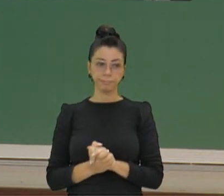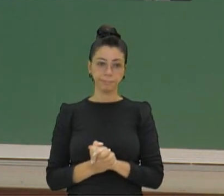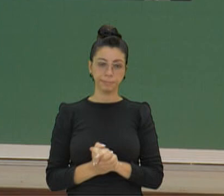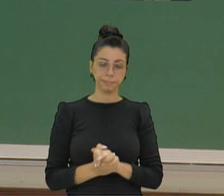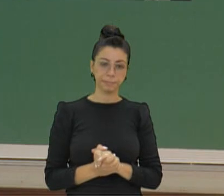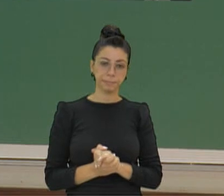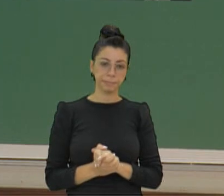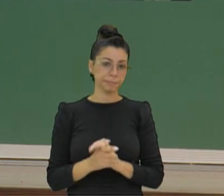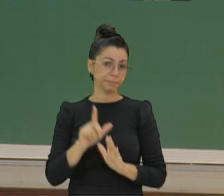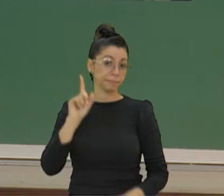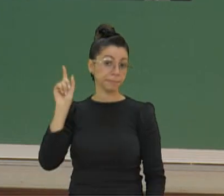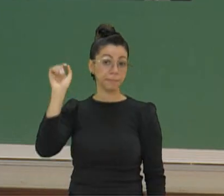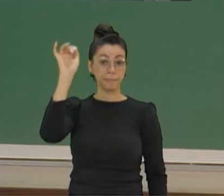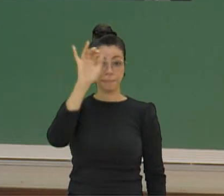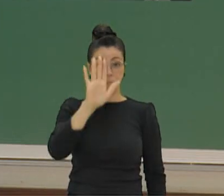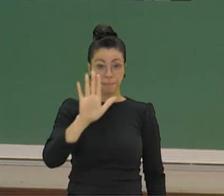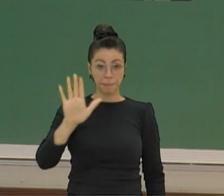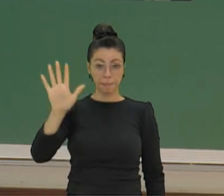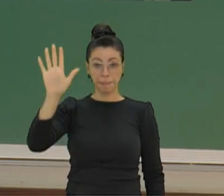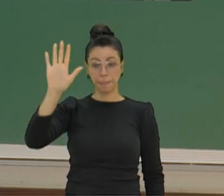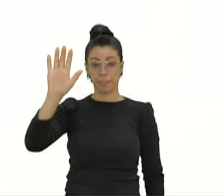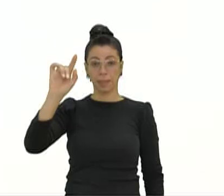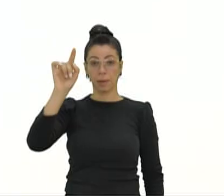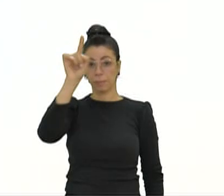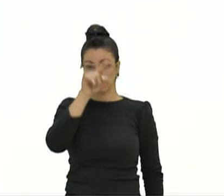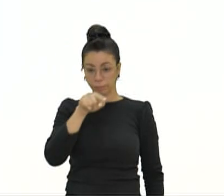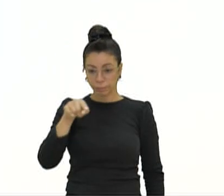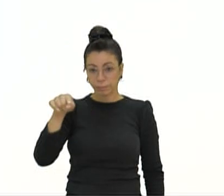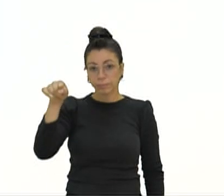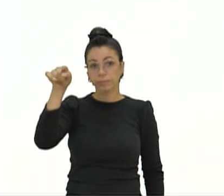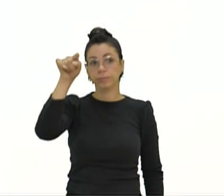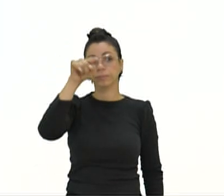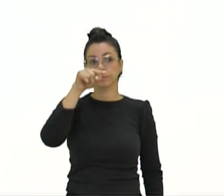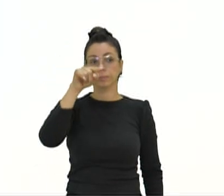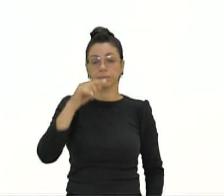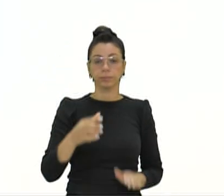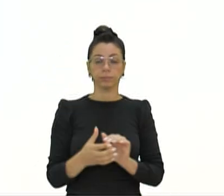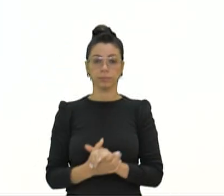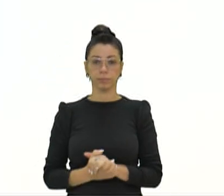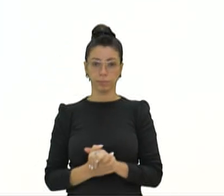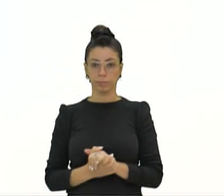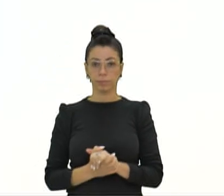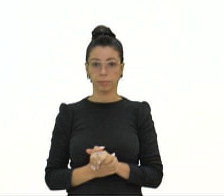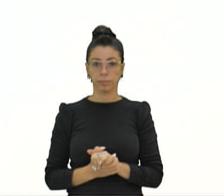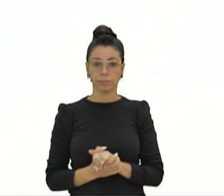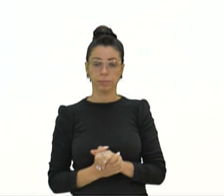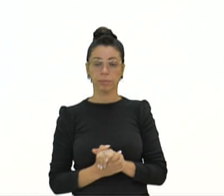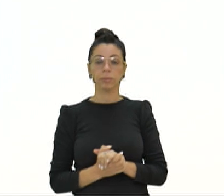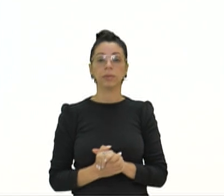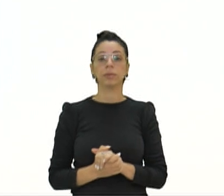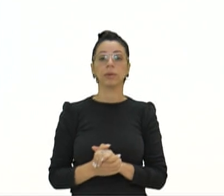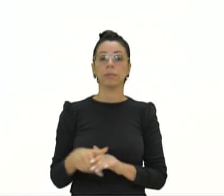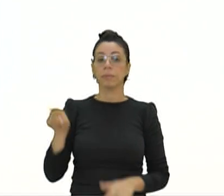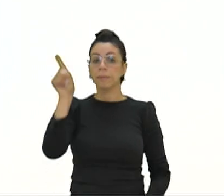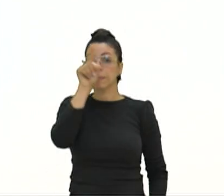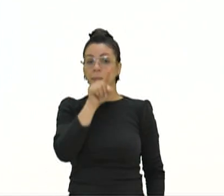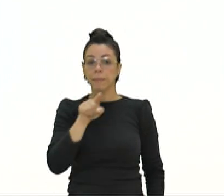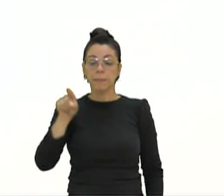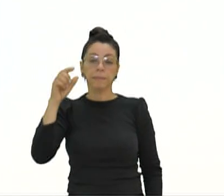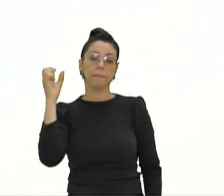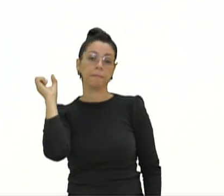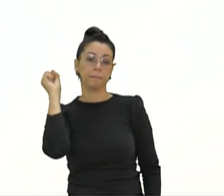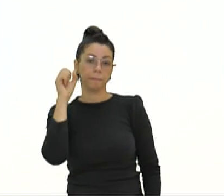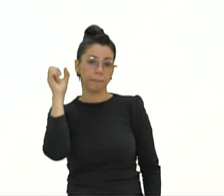o formato do nosso olho esférico, a esclera, que é essa região branca, onde eu tenho